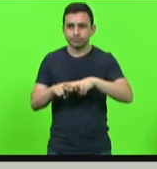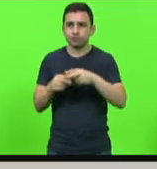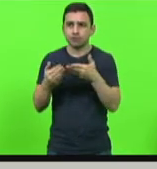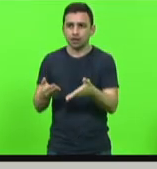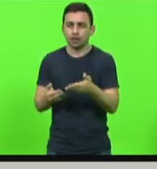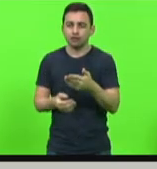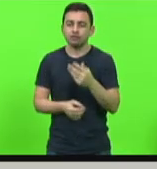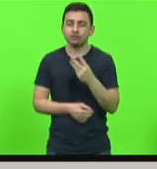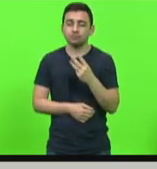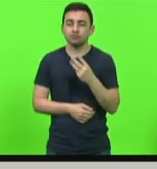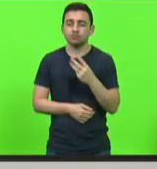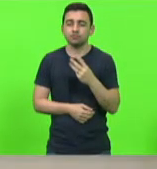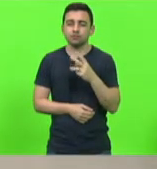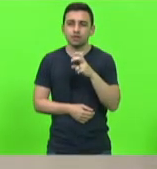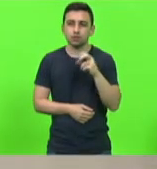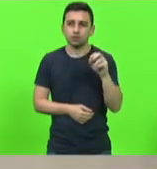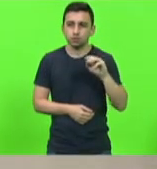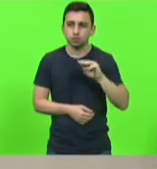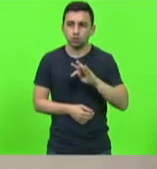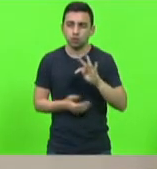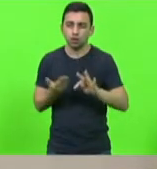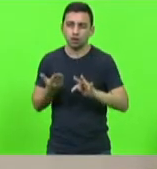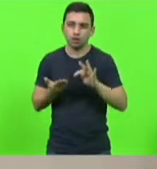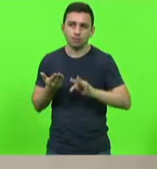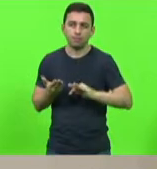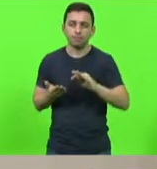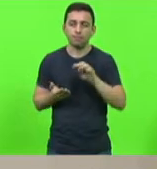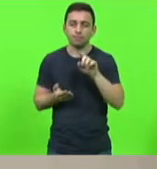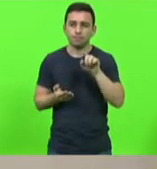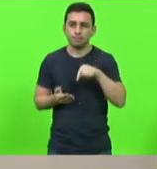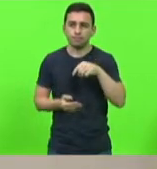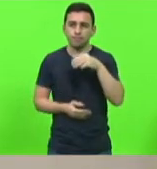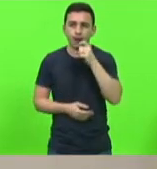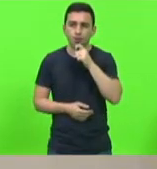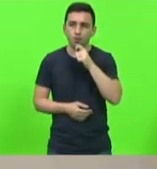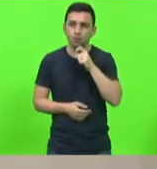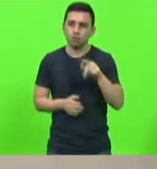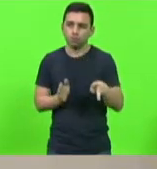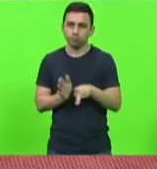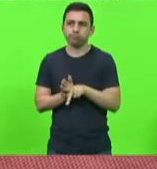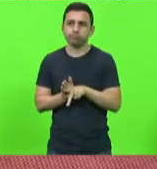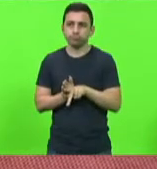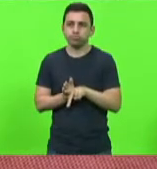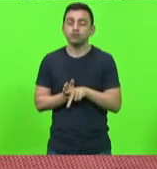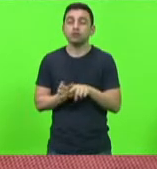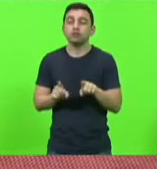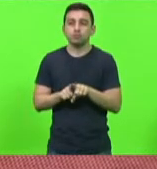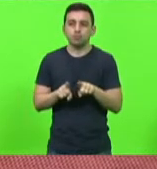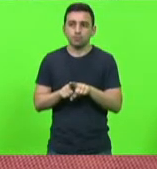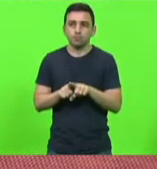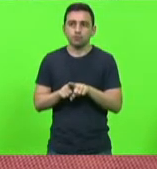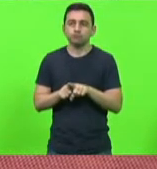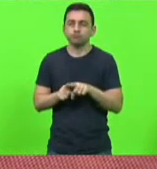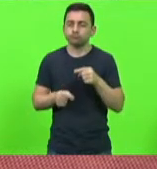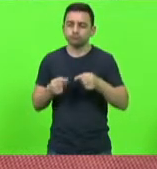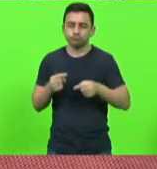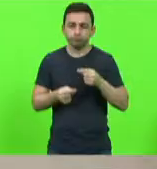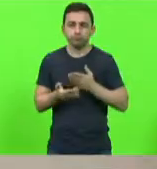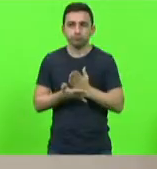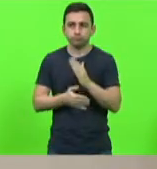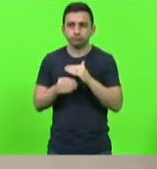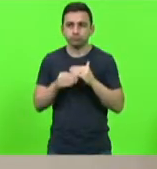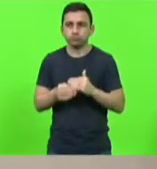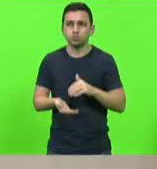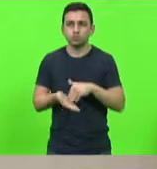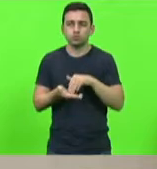de perseguição. Em discussão, não havendo quem queira discutir, em votação. Deputados que aprovam, permaneçam como se encontram. Aprovado por unanimidade,